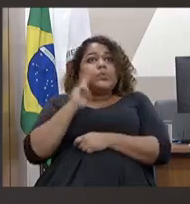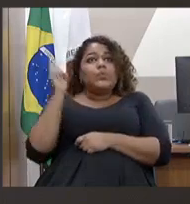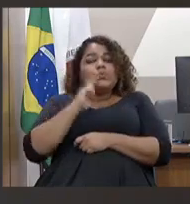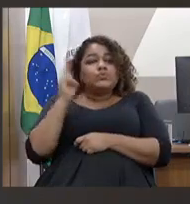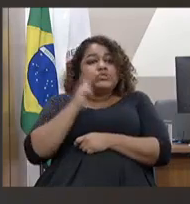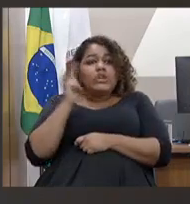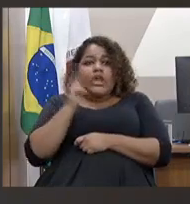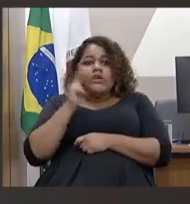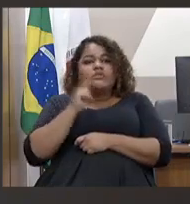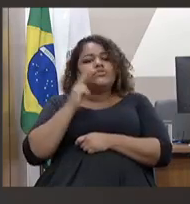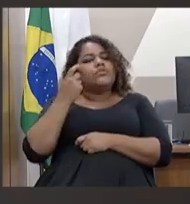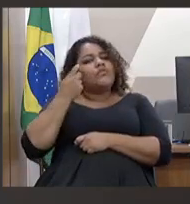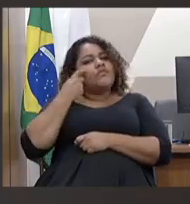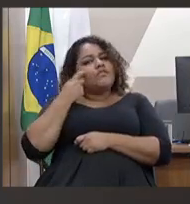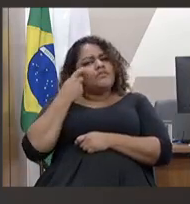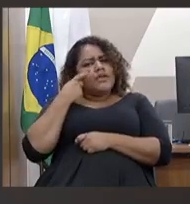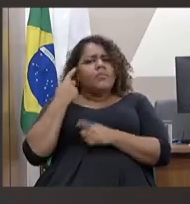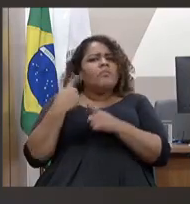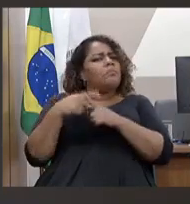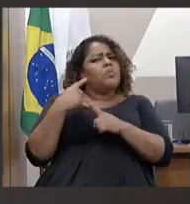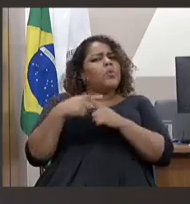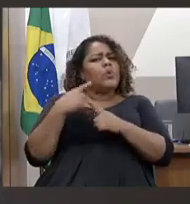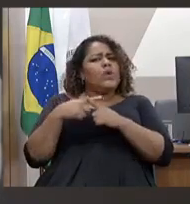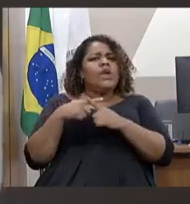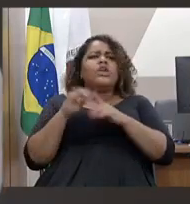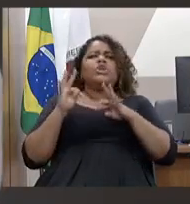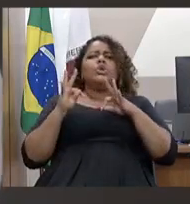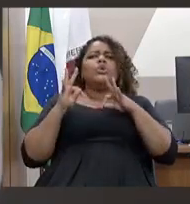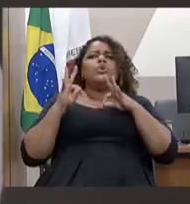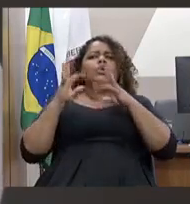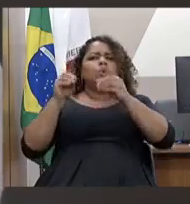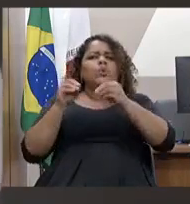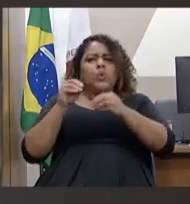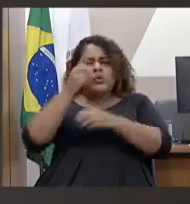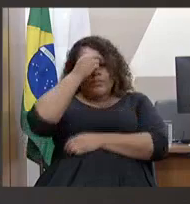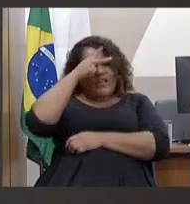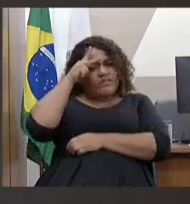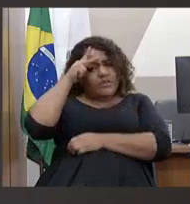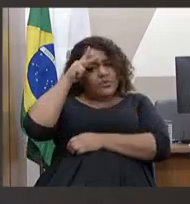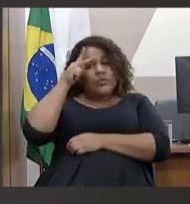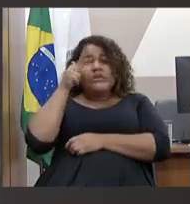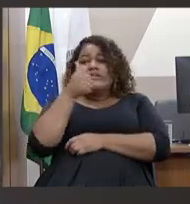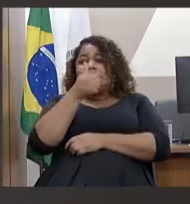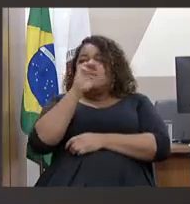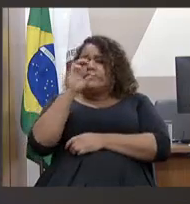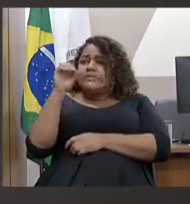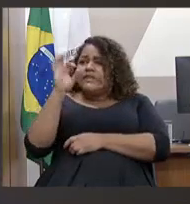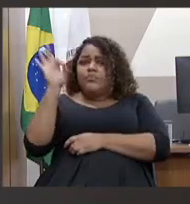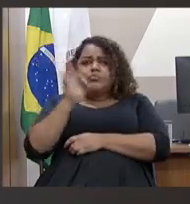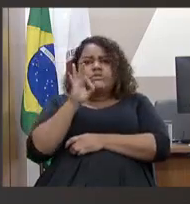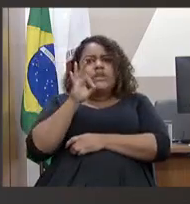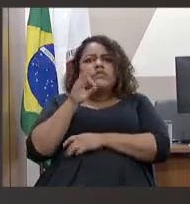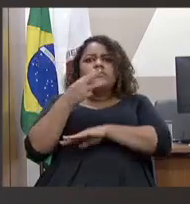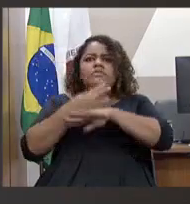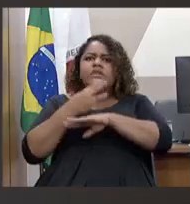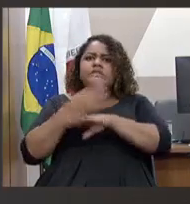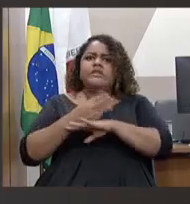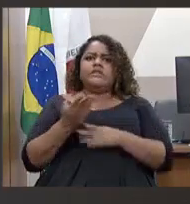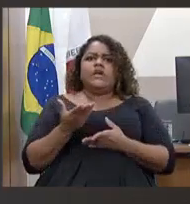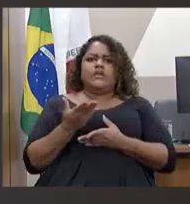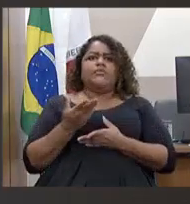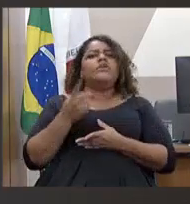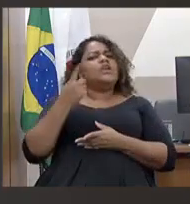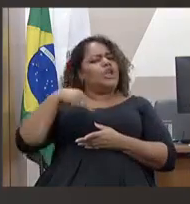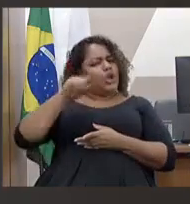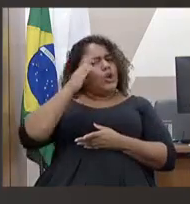o porquê que todas as prefeituras quase 100% dos trabalhadores é terceirizado e a gente sabe o que que acontece